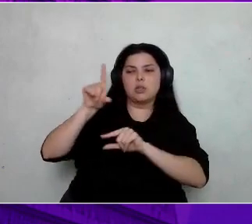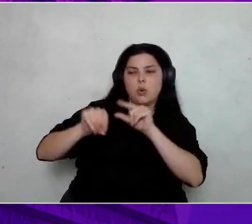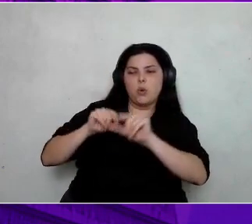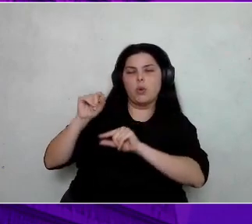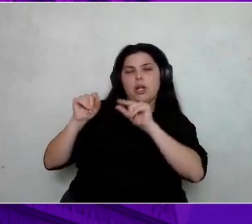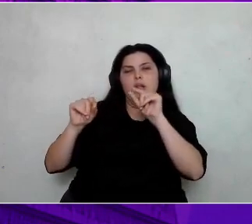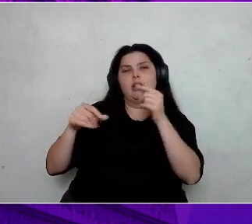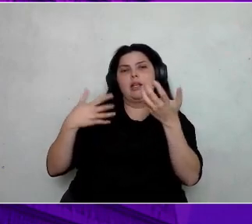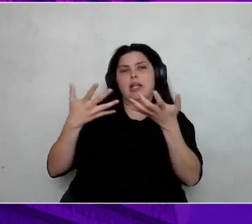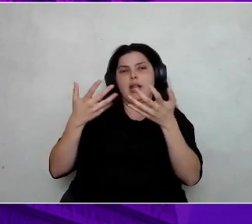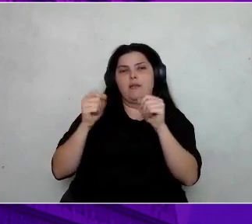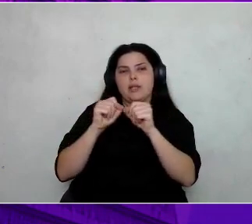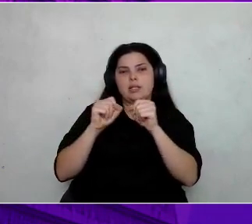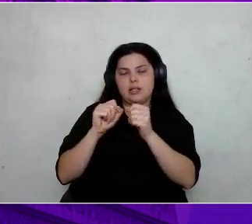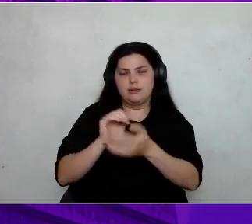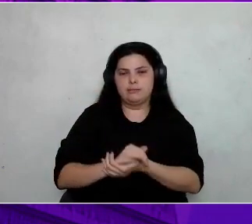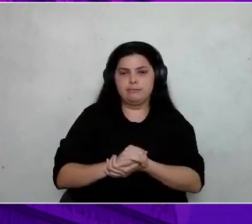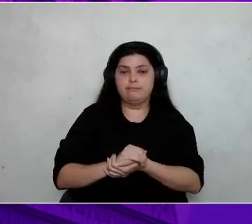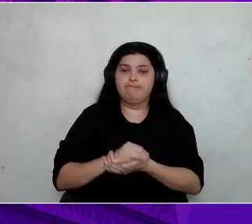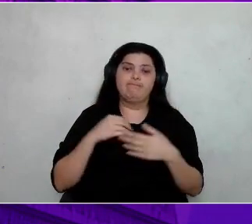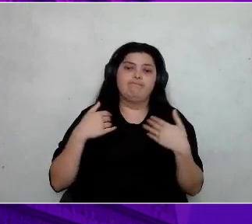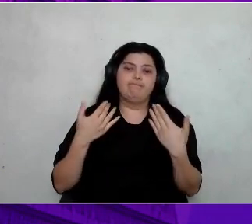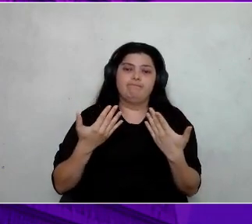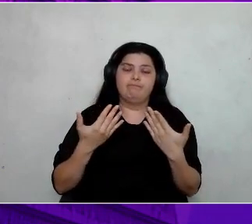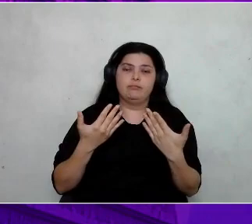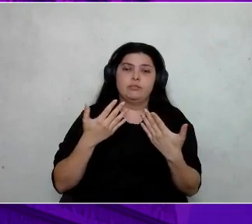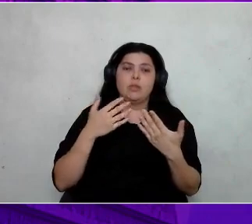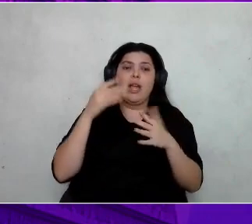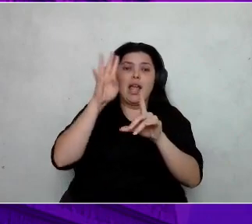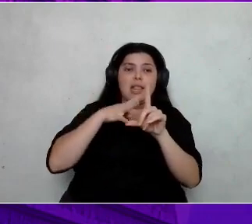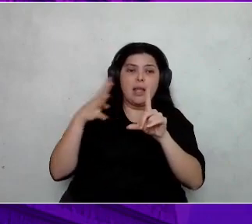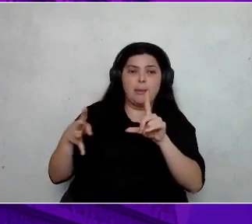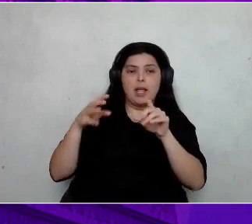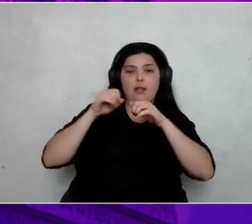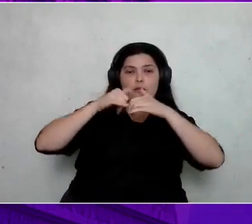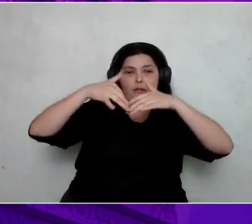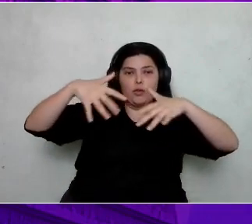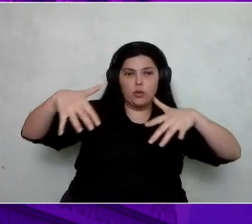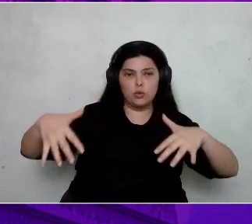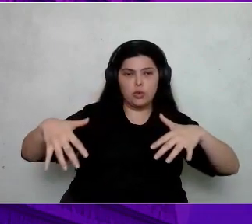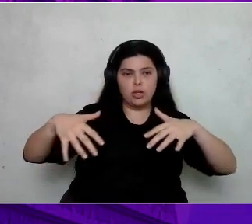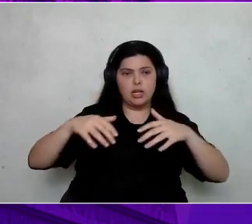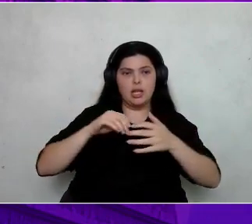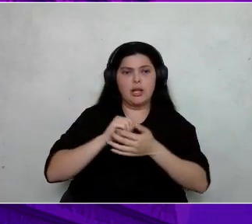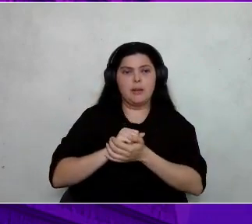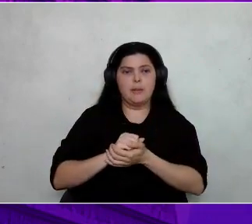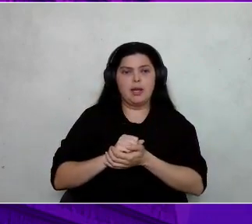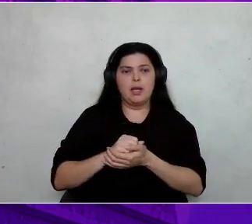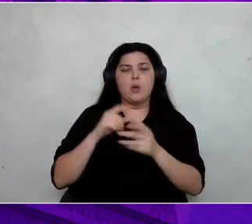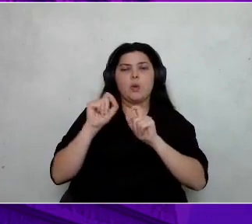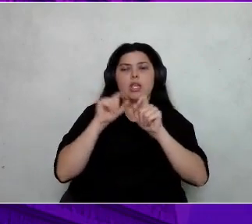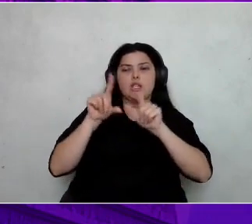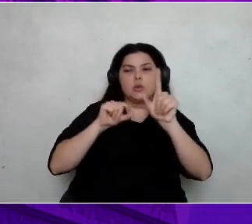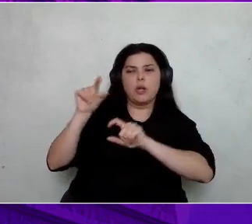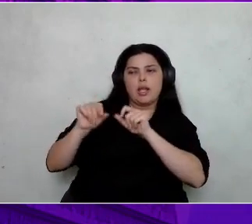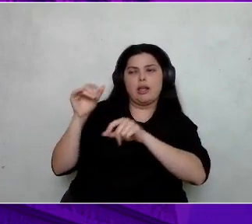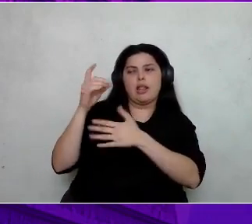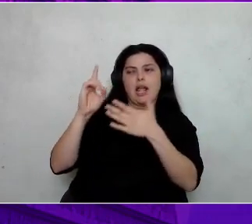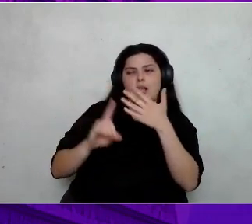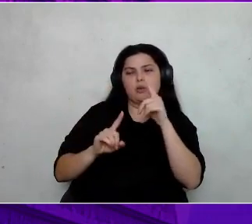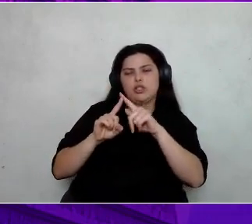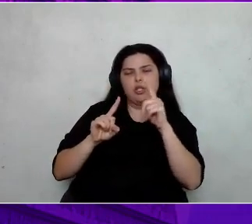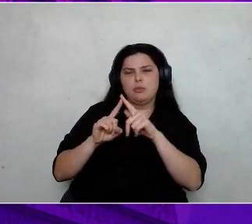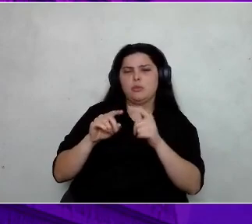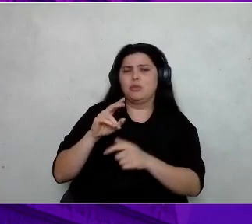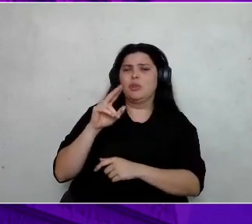fazer e que aquelas tabelas, aqueles fluxogramas de qual gráfico escolher com esse tipo de dado nunca vão